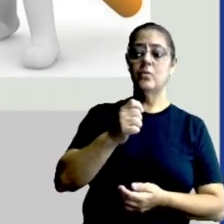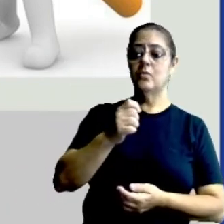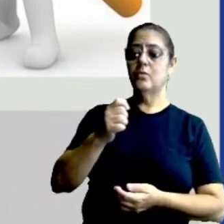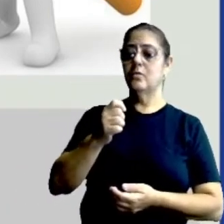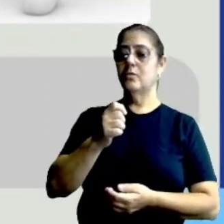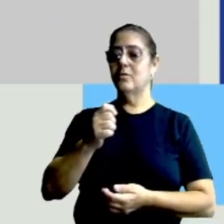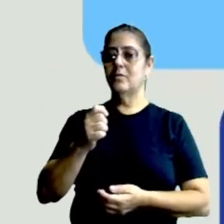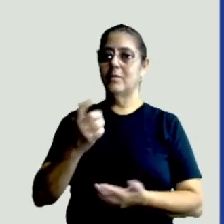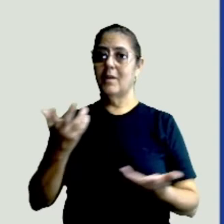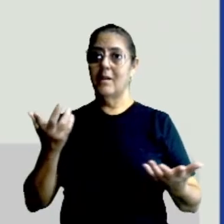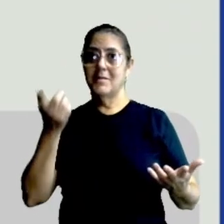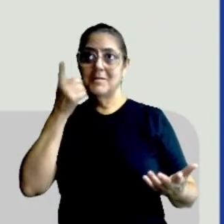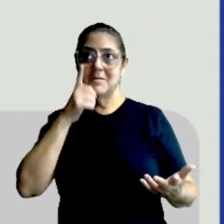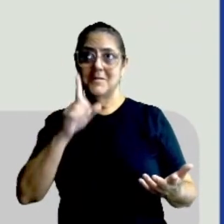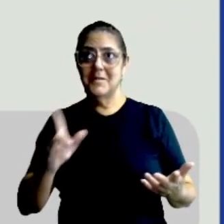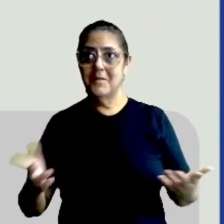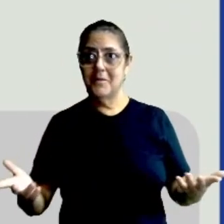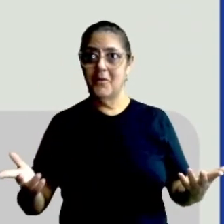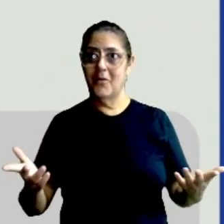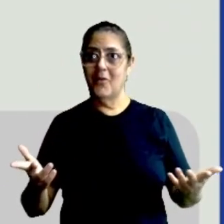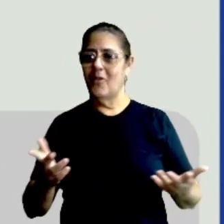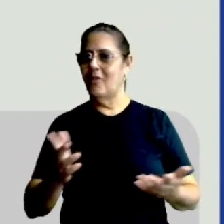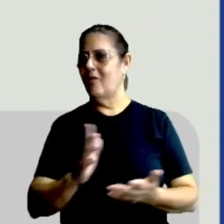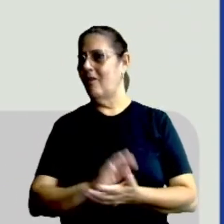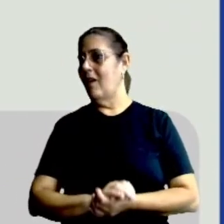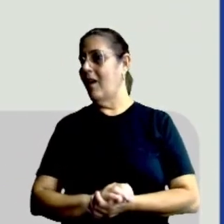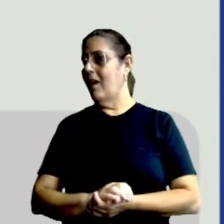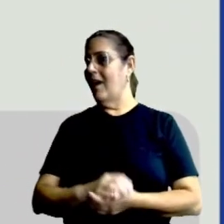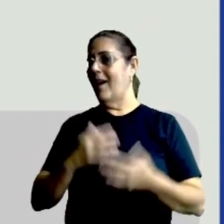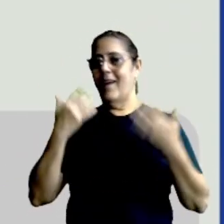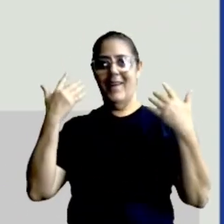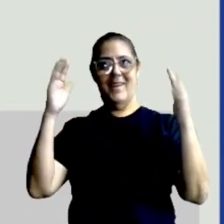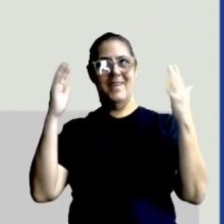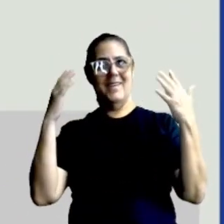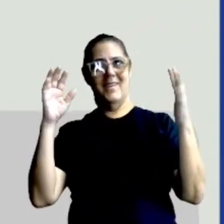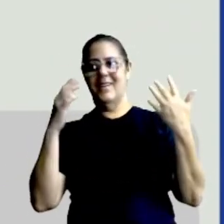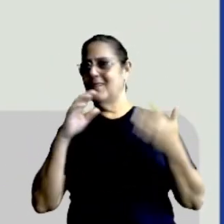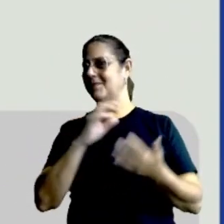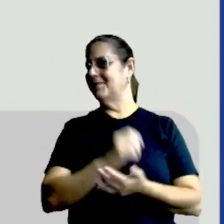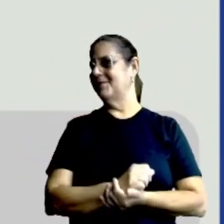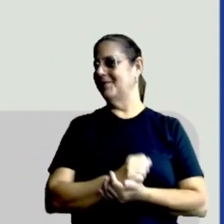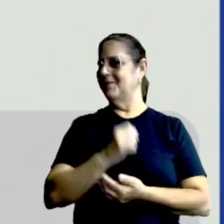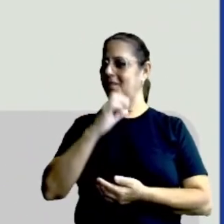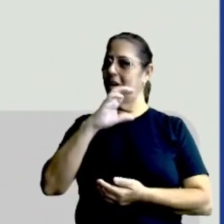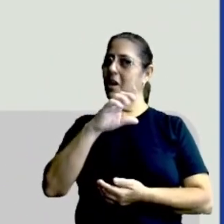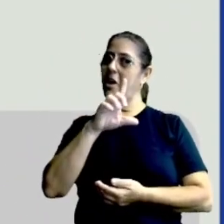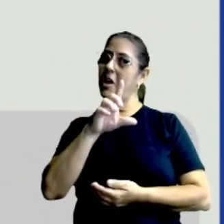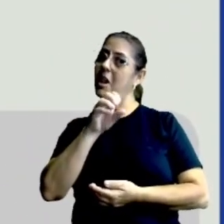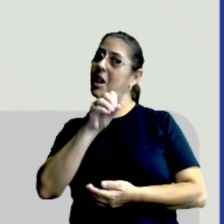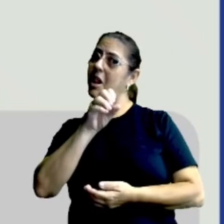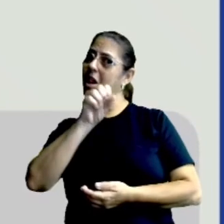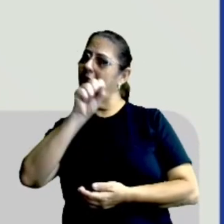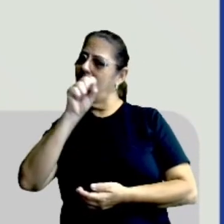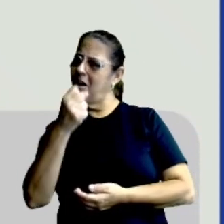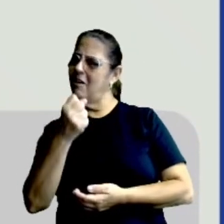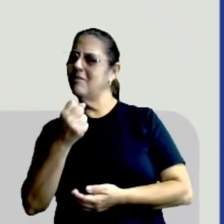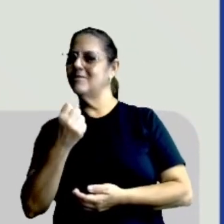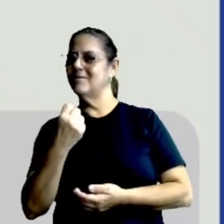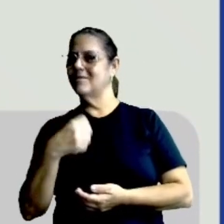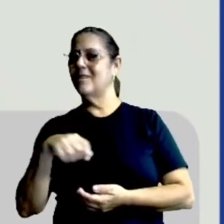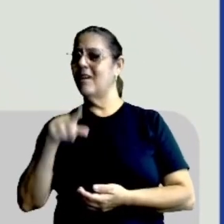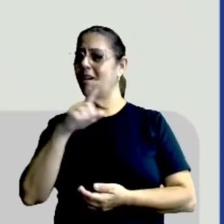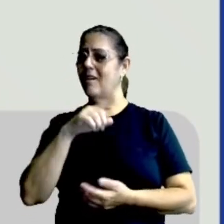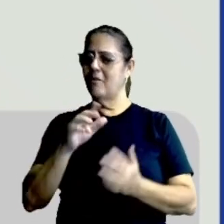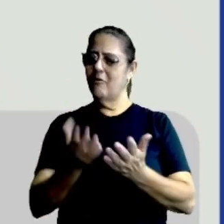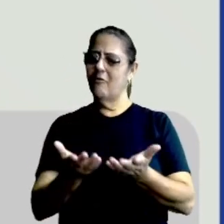vocês mesmo se vocês acertaram olha Plus iorgute É isso mesmo